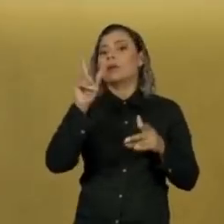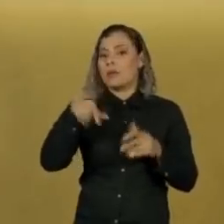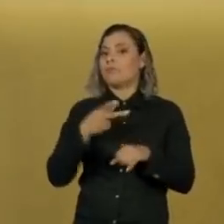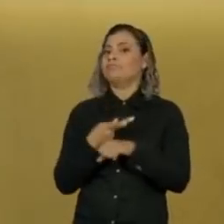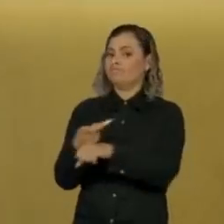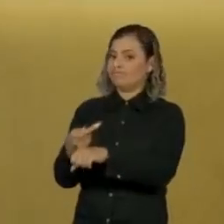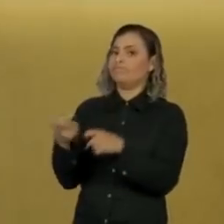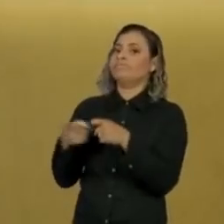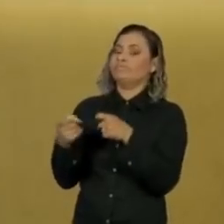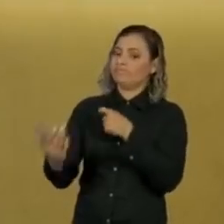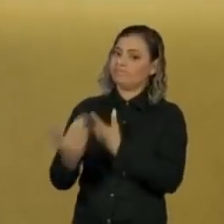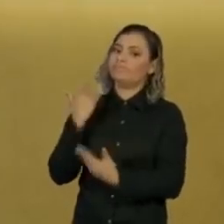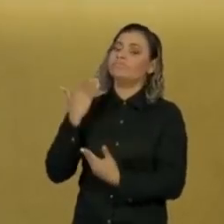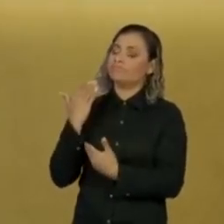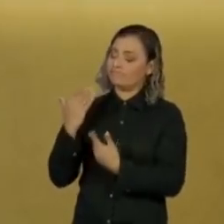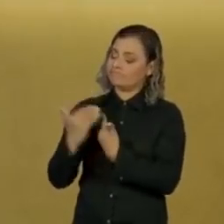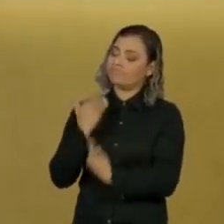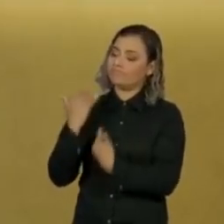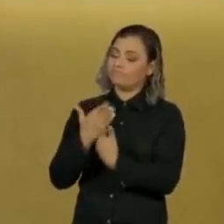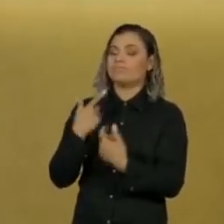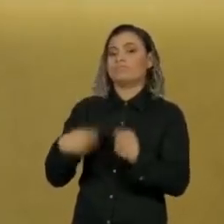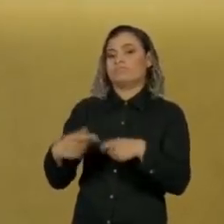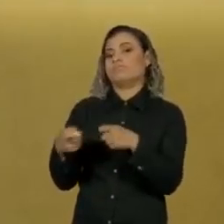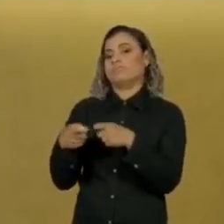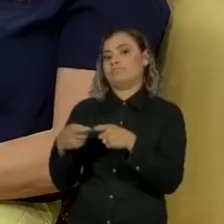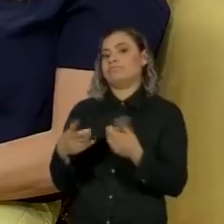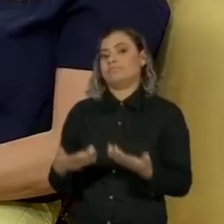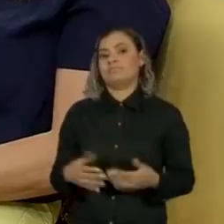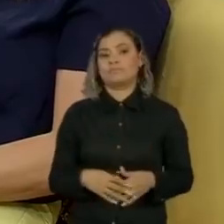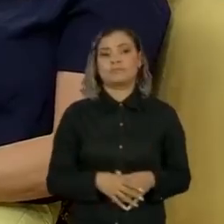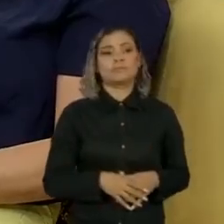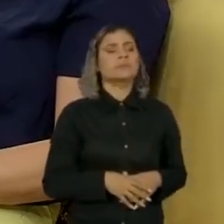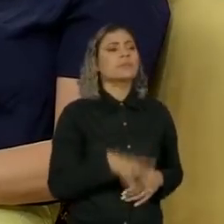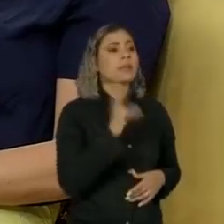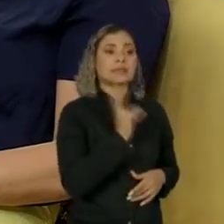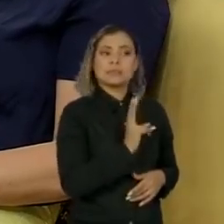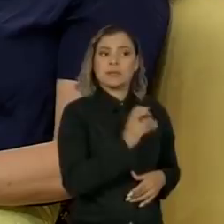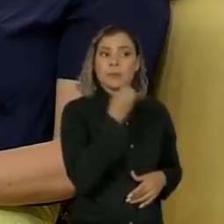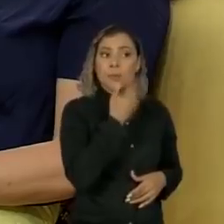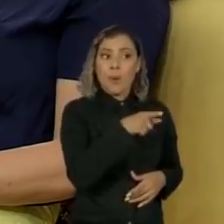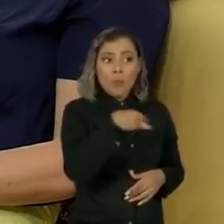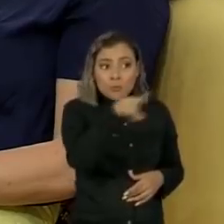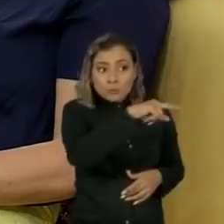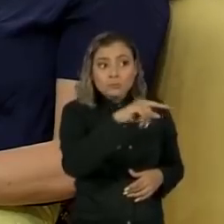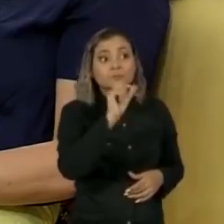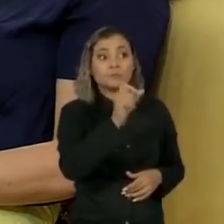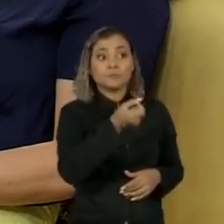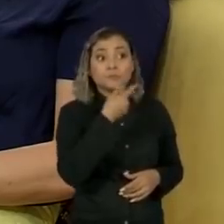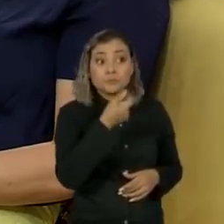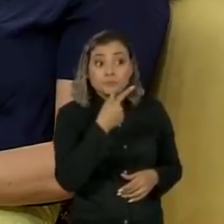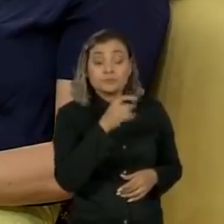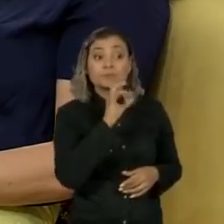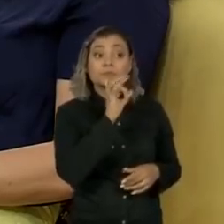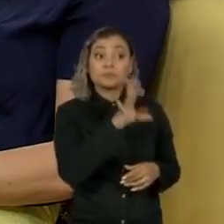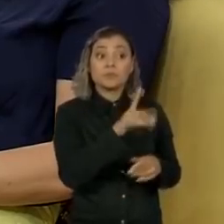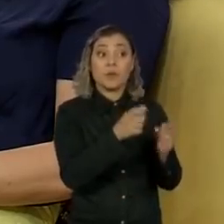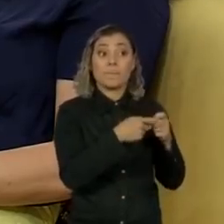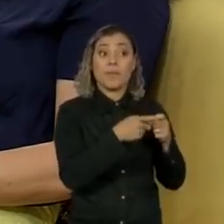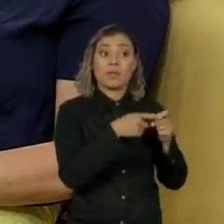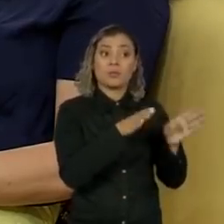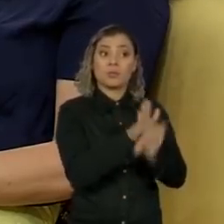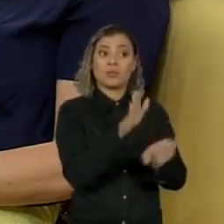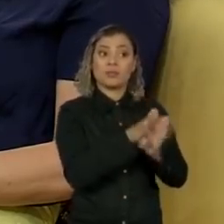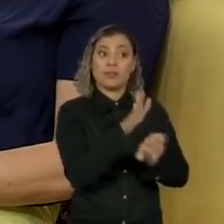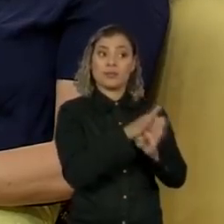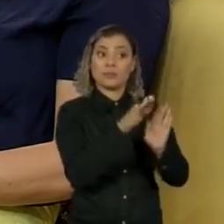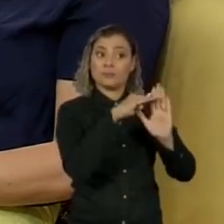procurar uma ajuda profissional, procurar uma ajuda médica. E é sempre bom lembrar que os medicamentos só podem ser